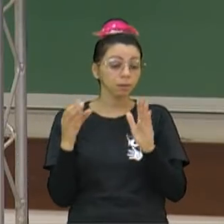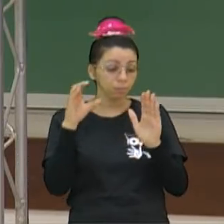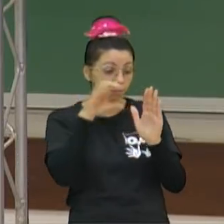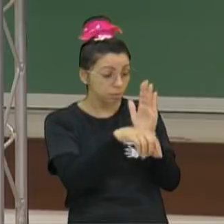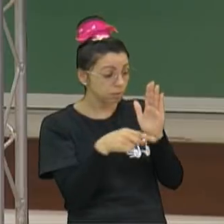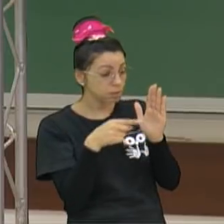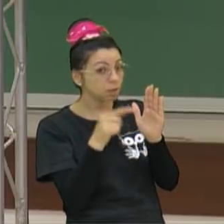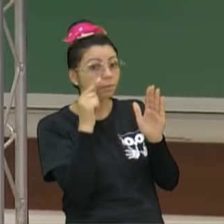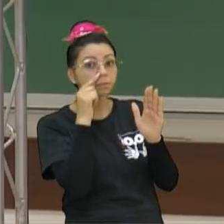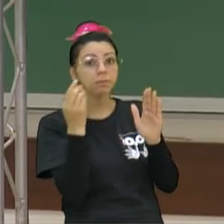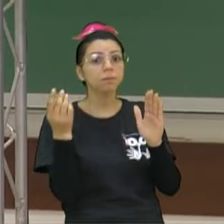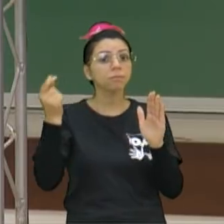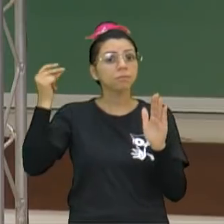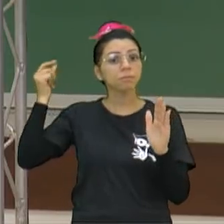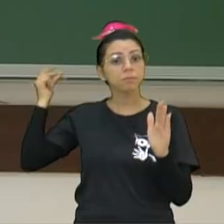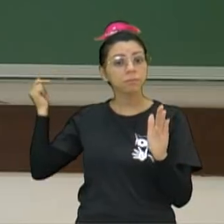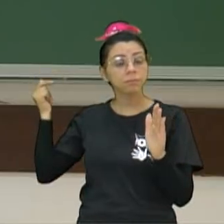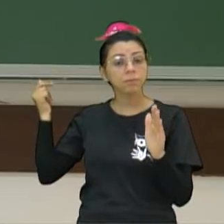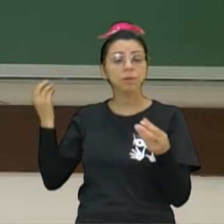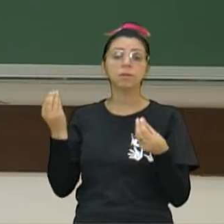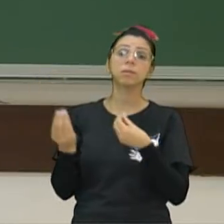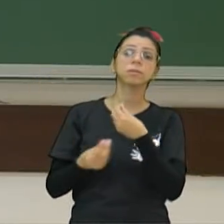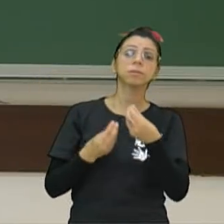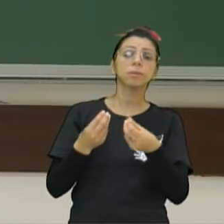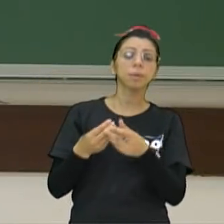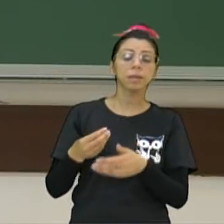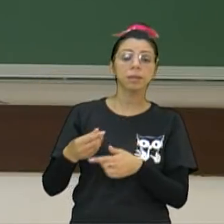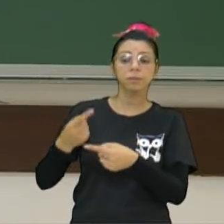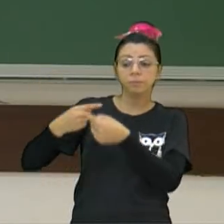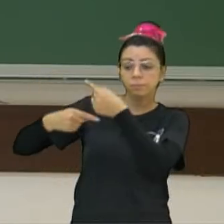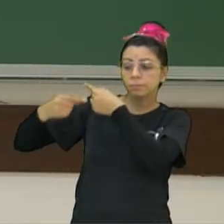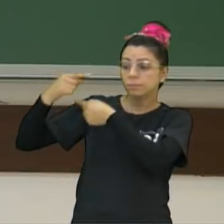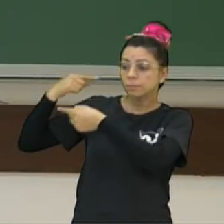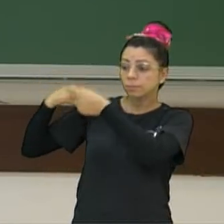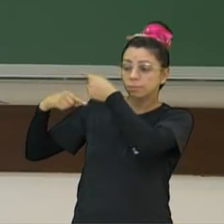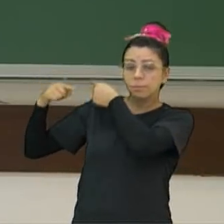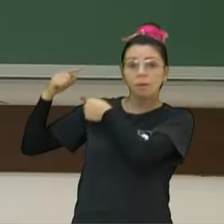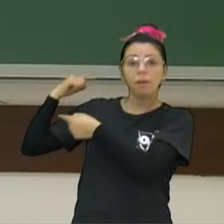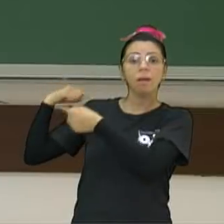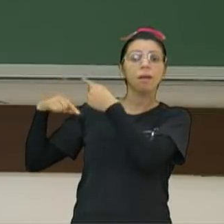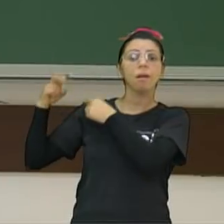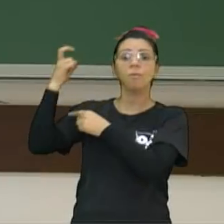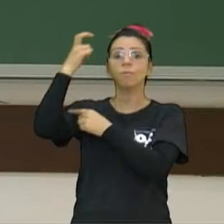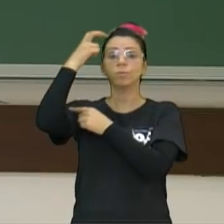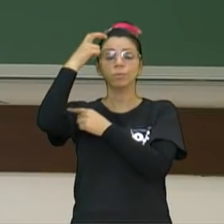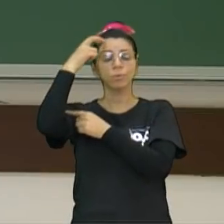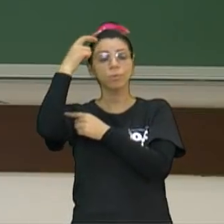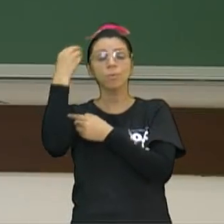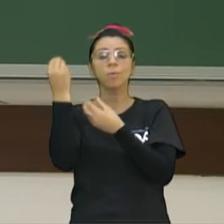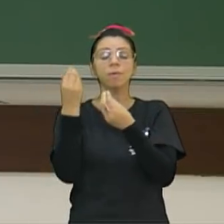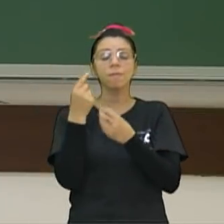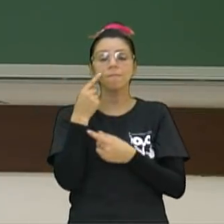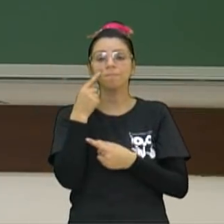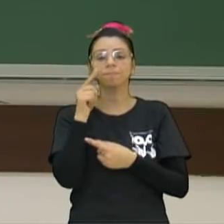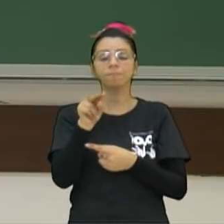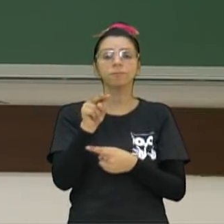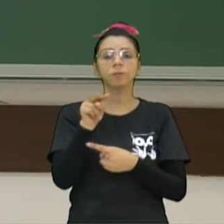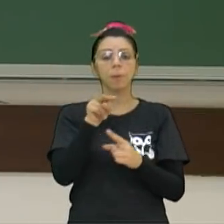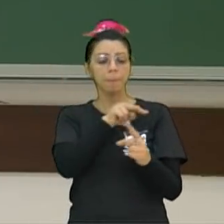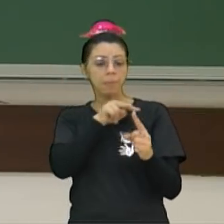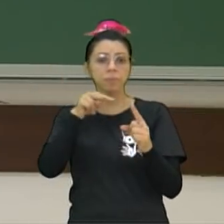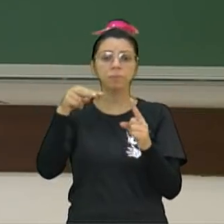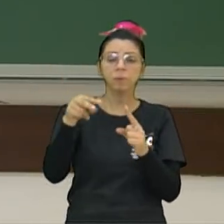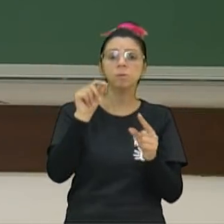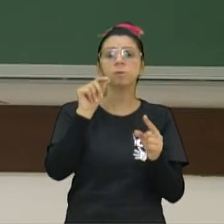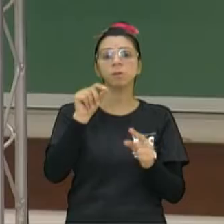beleza no passado, né? Aí, como que a ancestralidade da nossa cultura via essa questão da beleza. Então, vamos fazer a